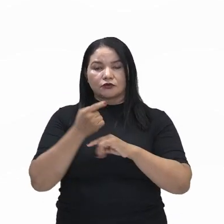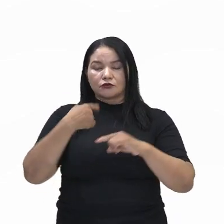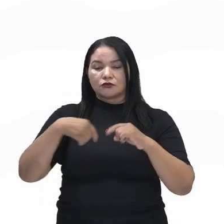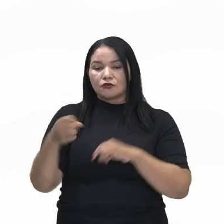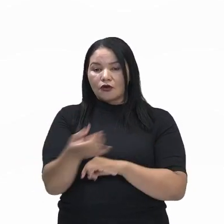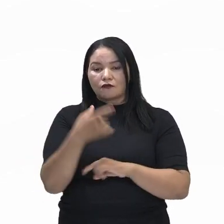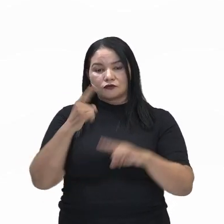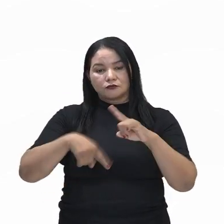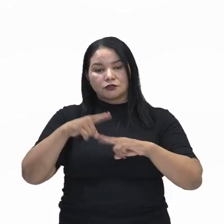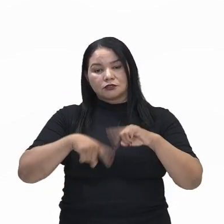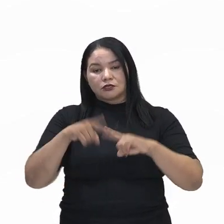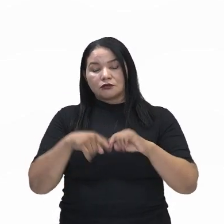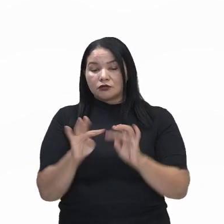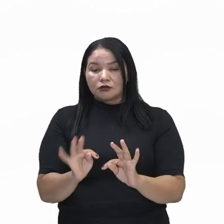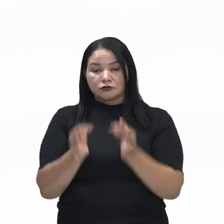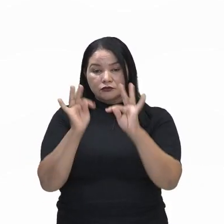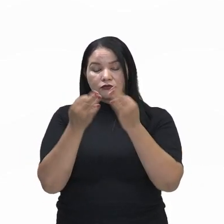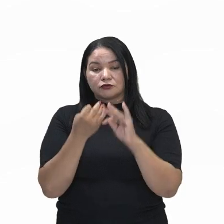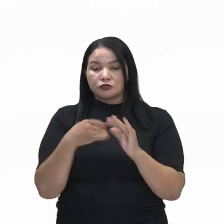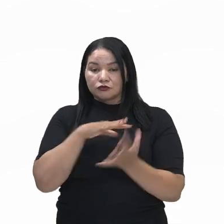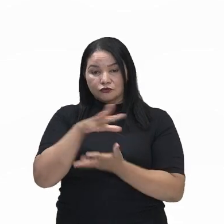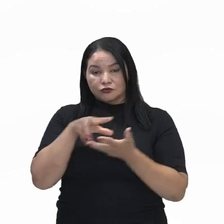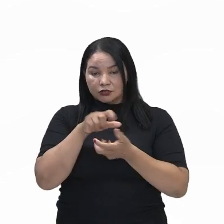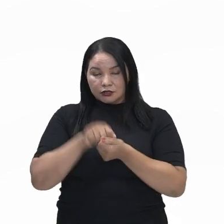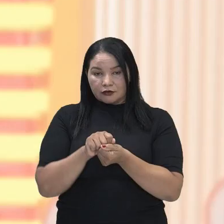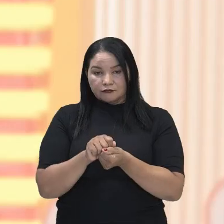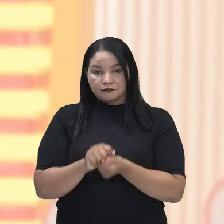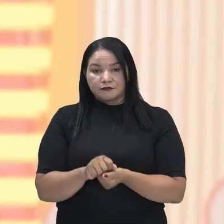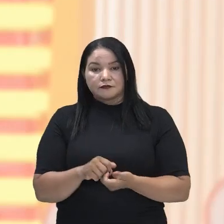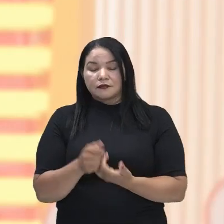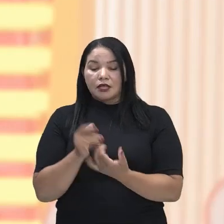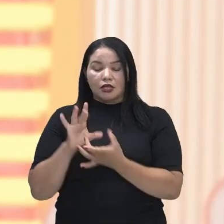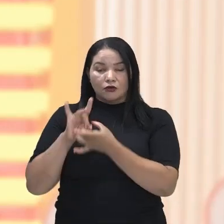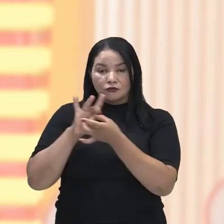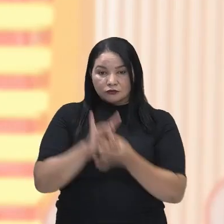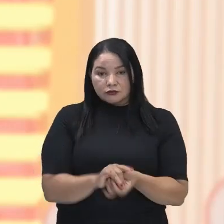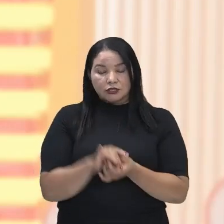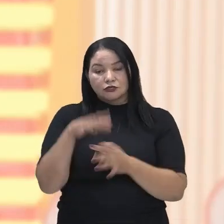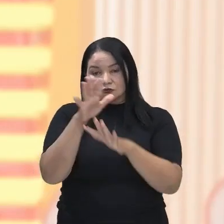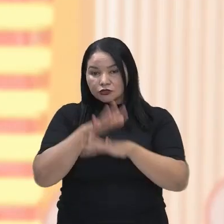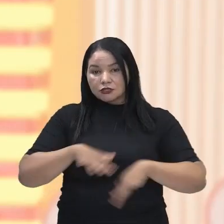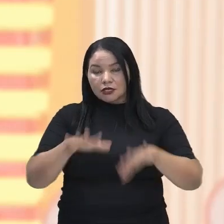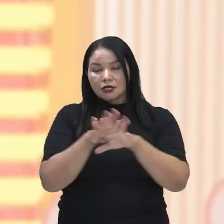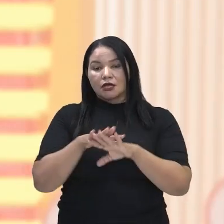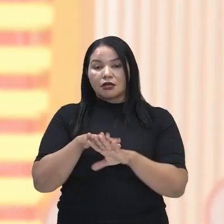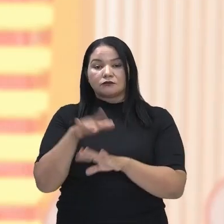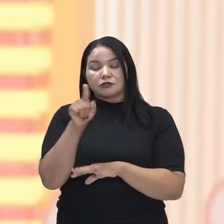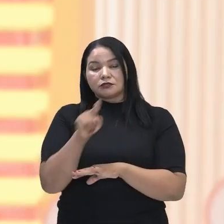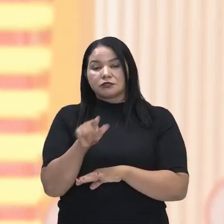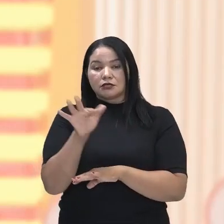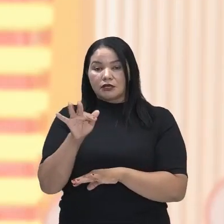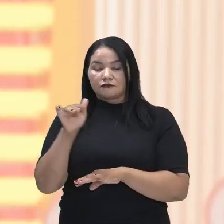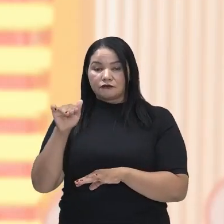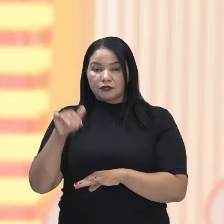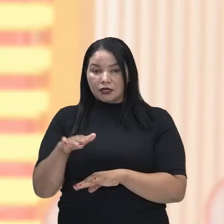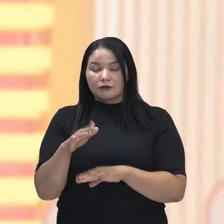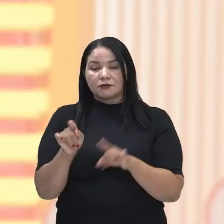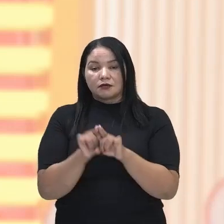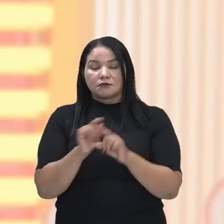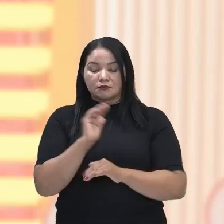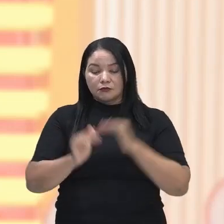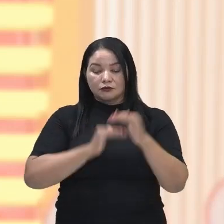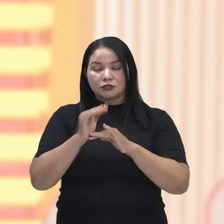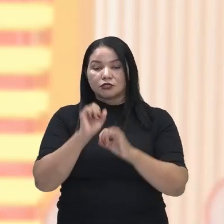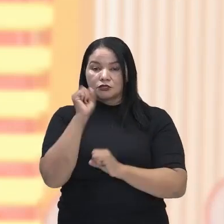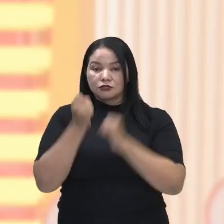tecnologias sustentáveis. Então, esse é o contexto geral da Zona Franca de Manaus, do processo industrial no Brasil,